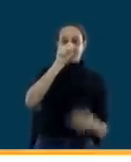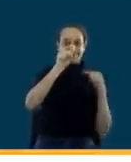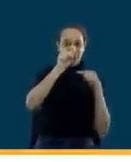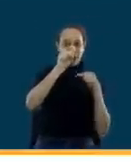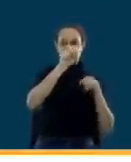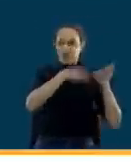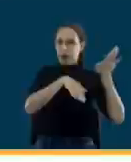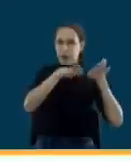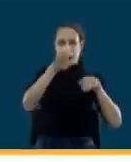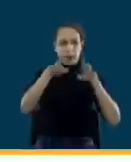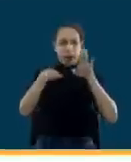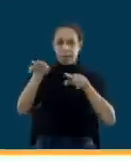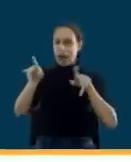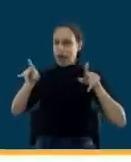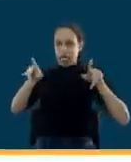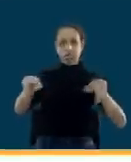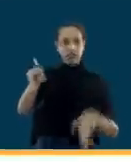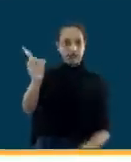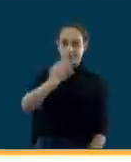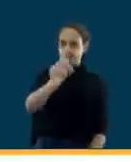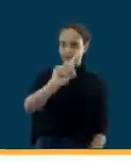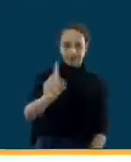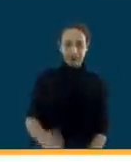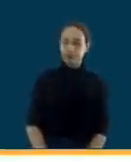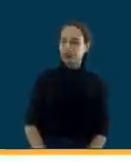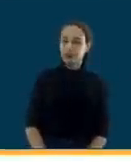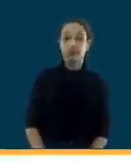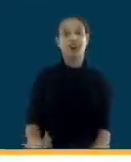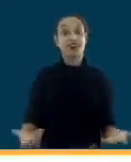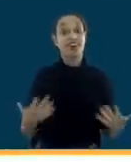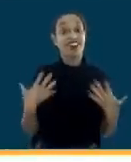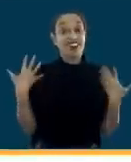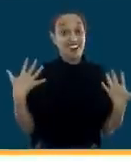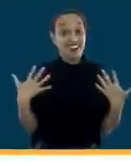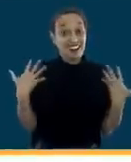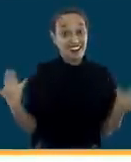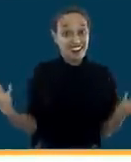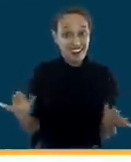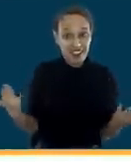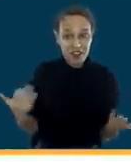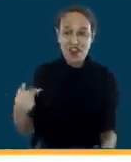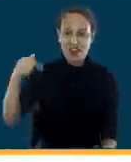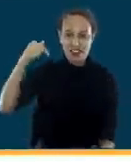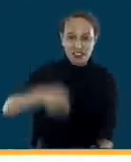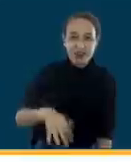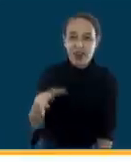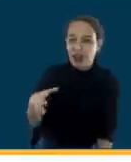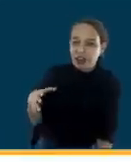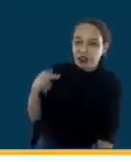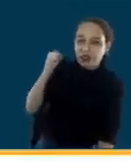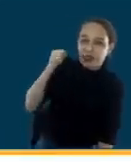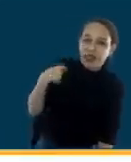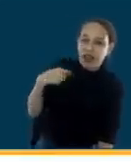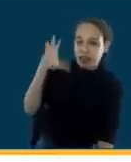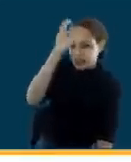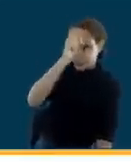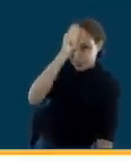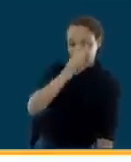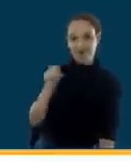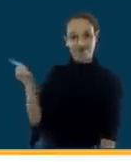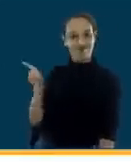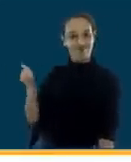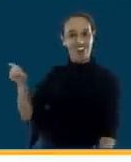É com alegria nessa abertura, aqui para escutar e aprender com este historiador